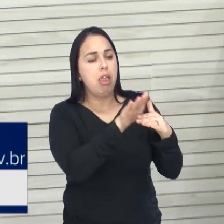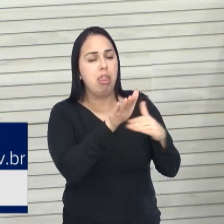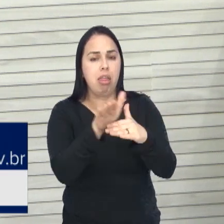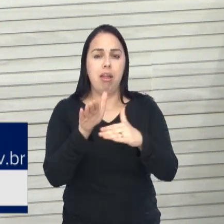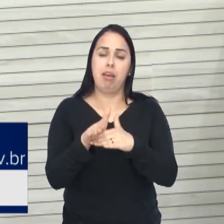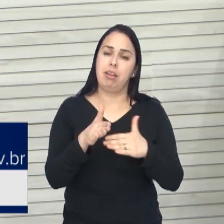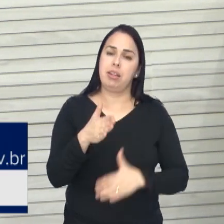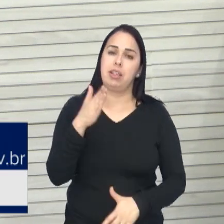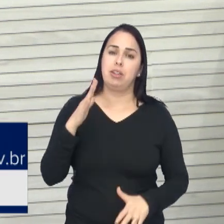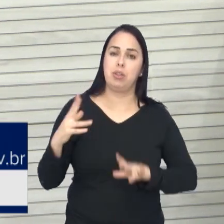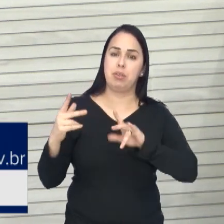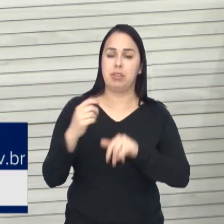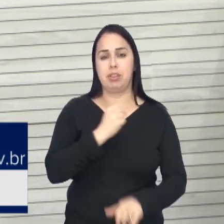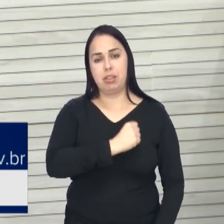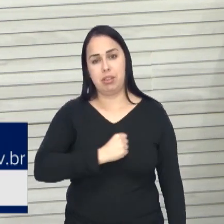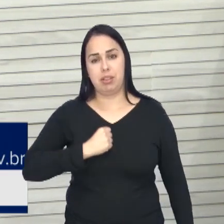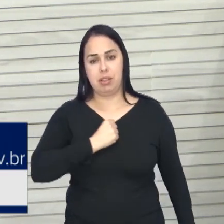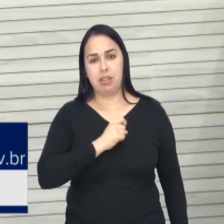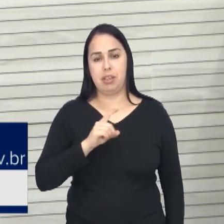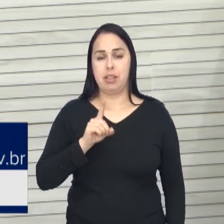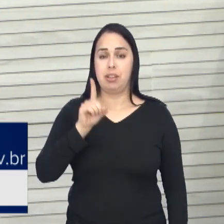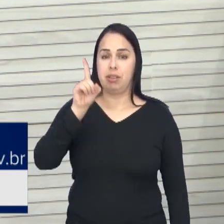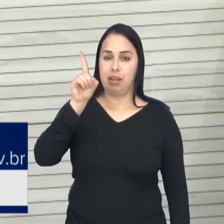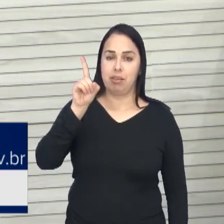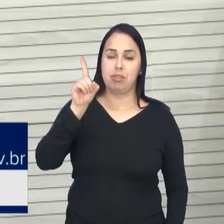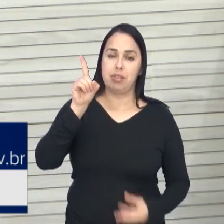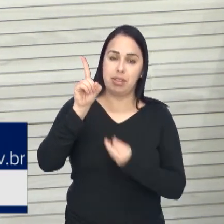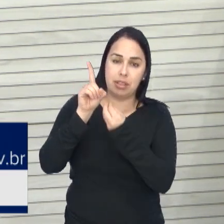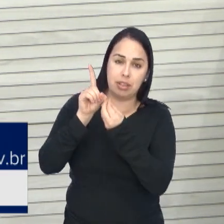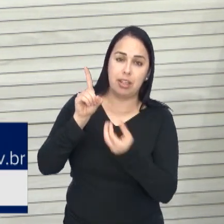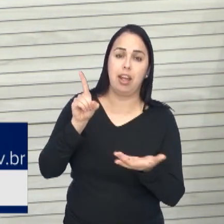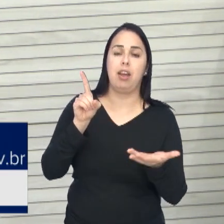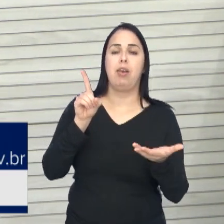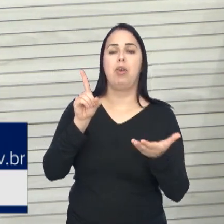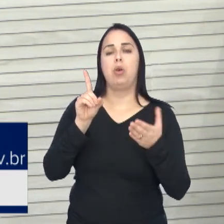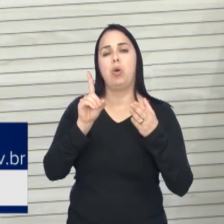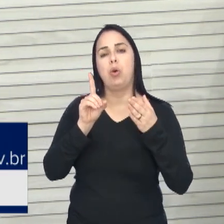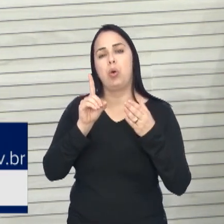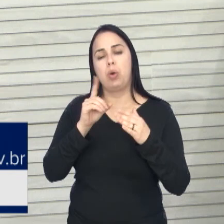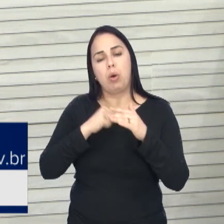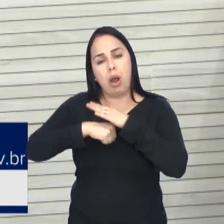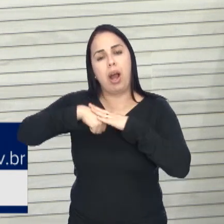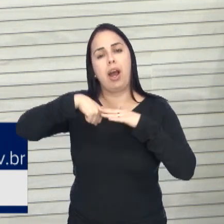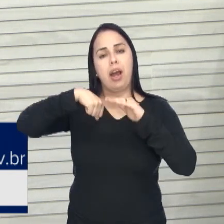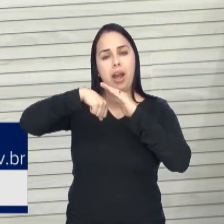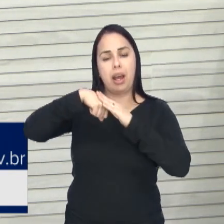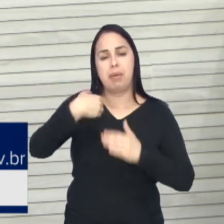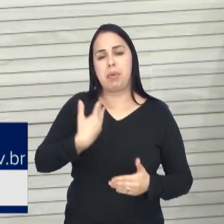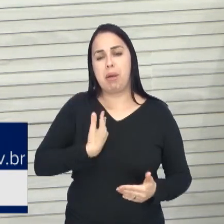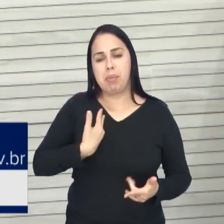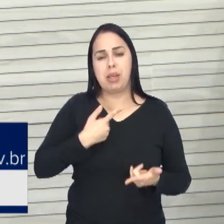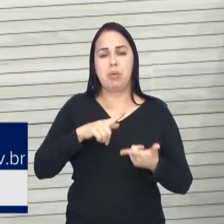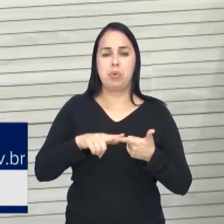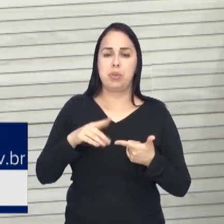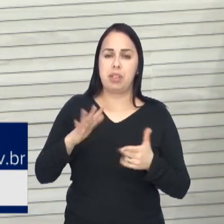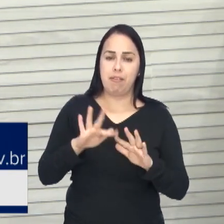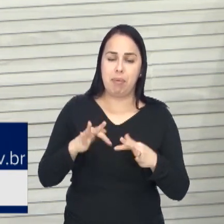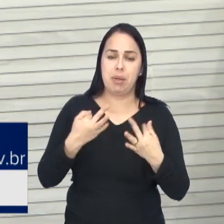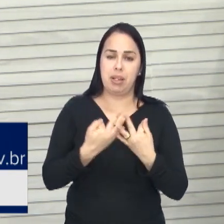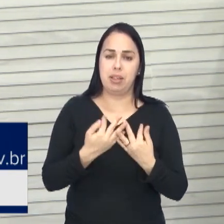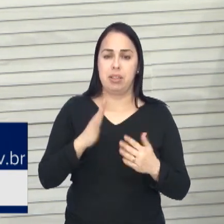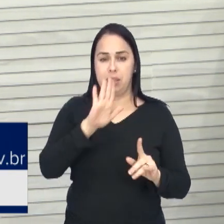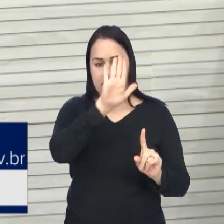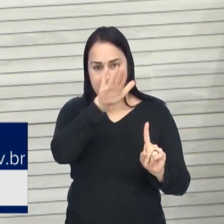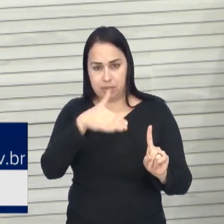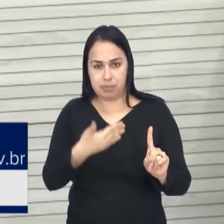Deixa muita saudade e ensinamentos. Que Deus possa confortar o coração dos familiares, dos amigos. Nossa homenagem